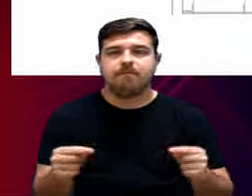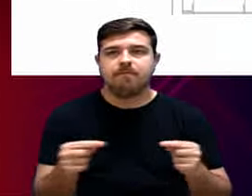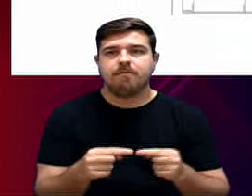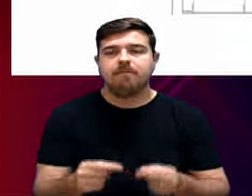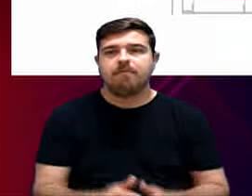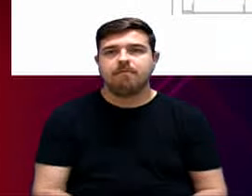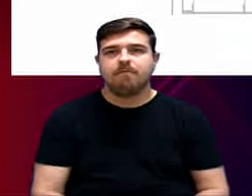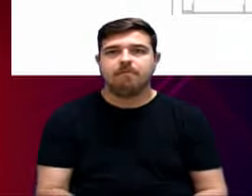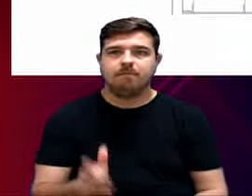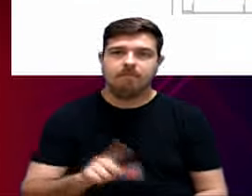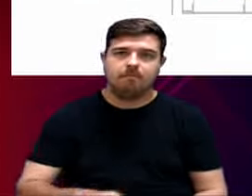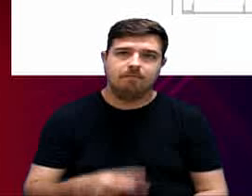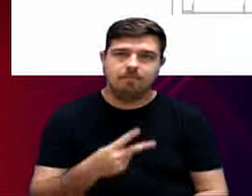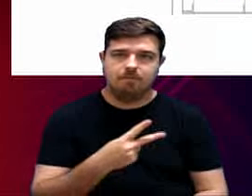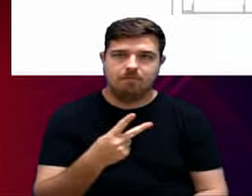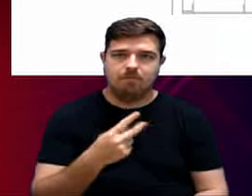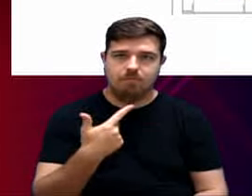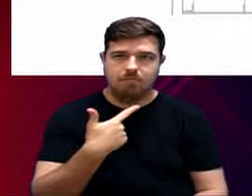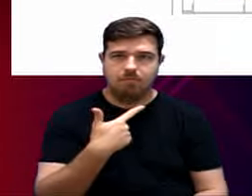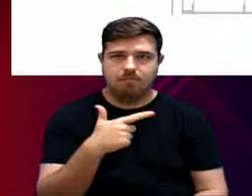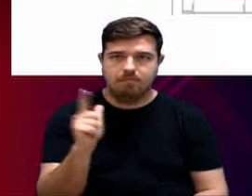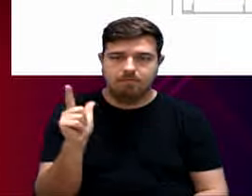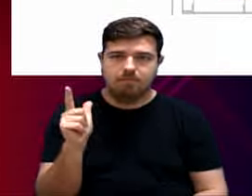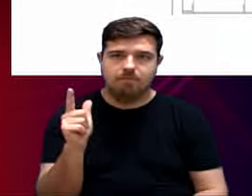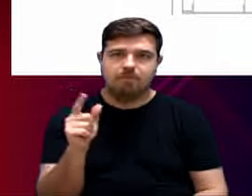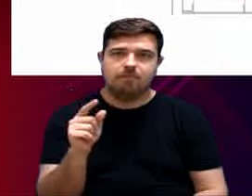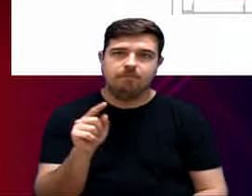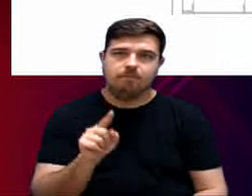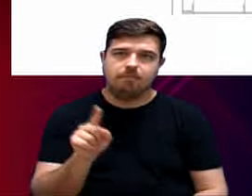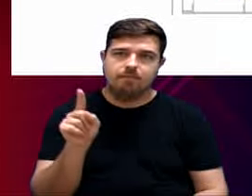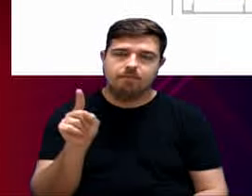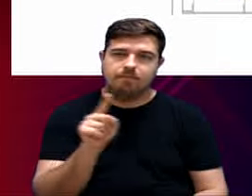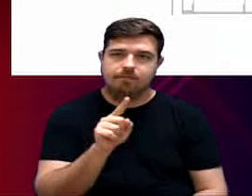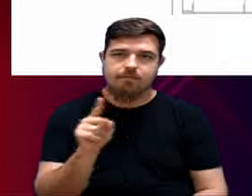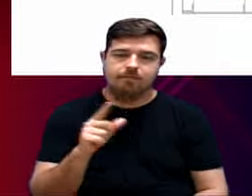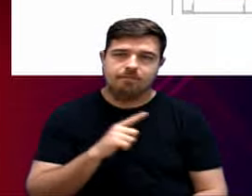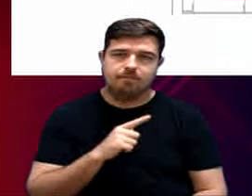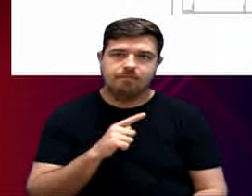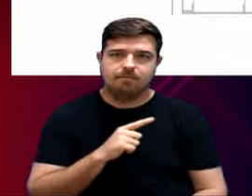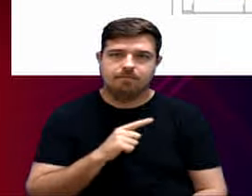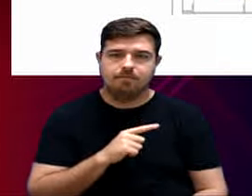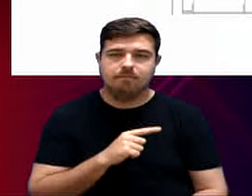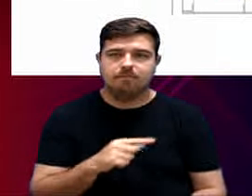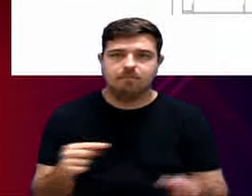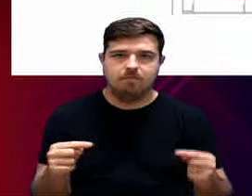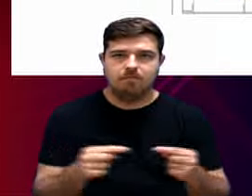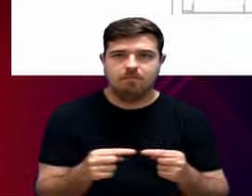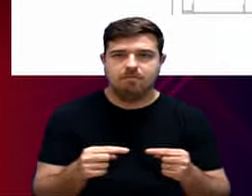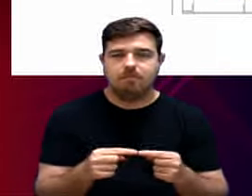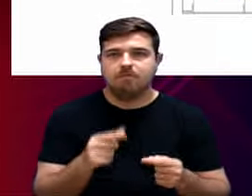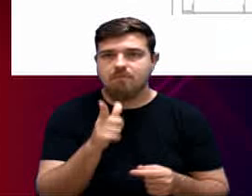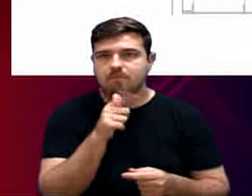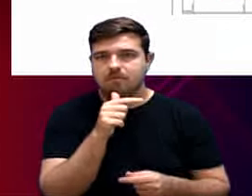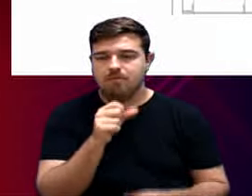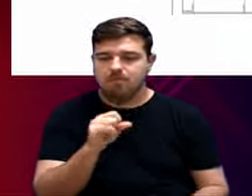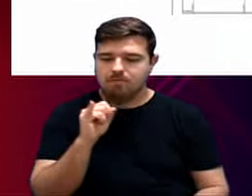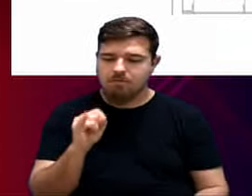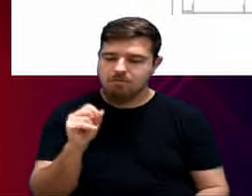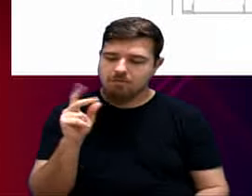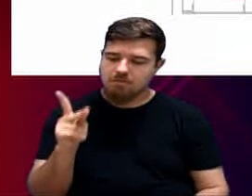outras duas eh manchas eh estão sobre a parte da Bacia do ipaneminha